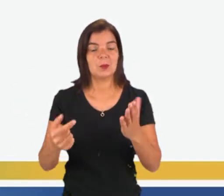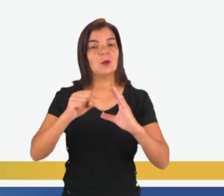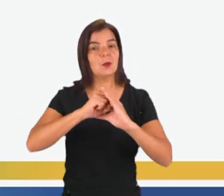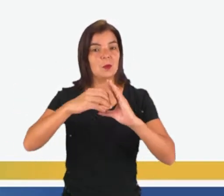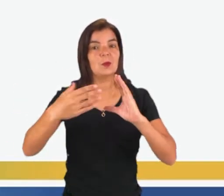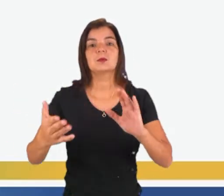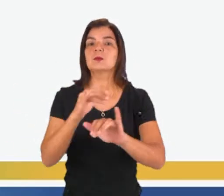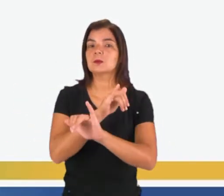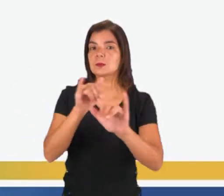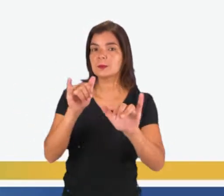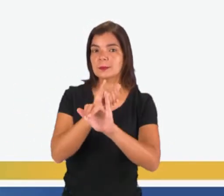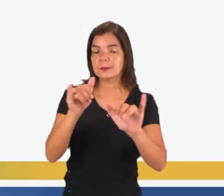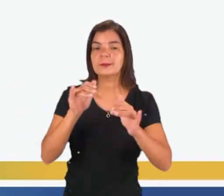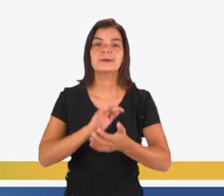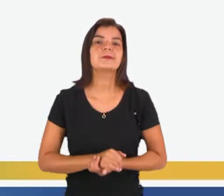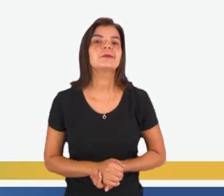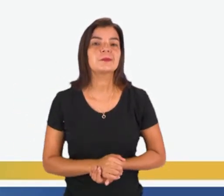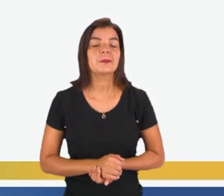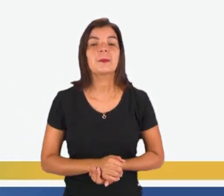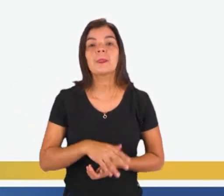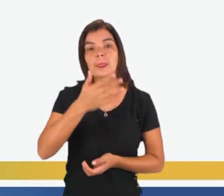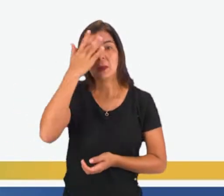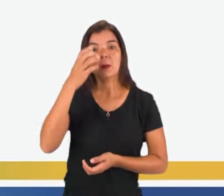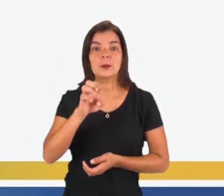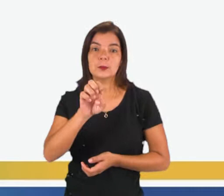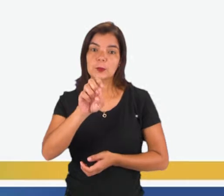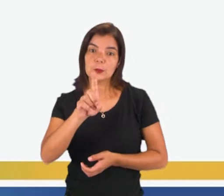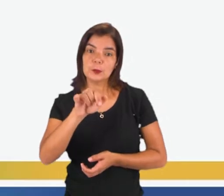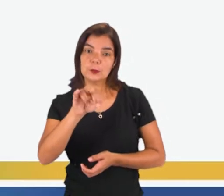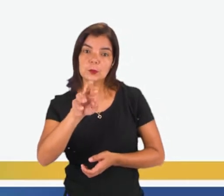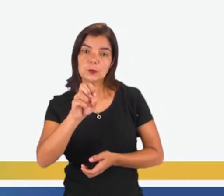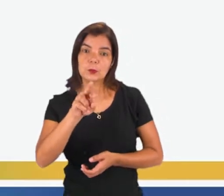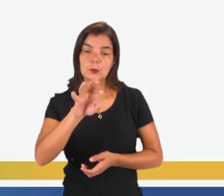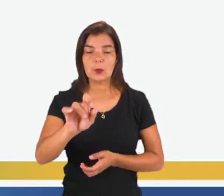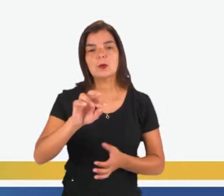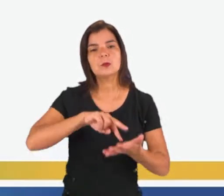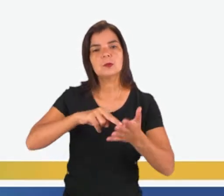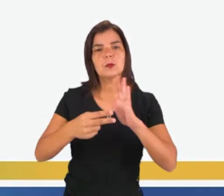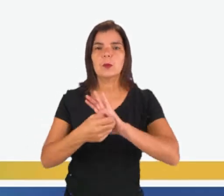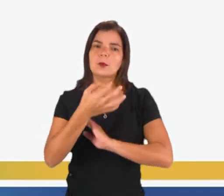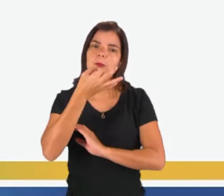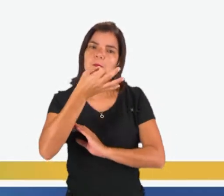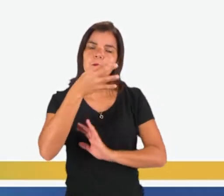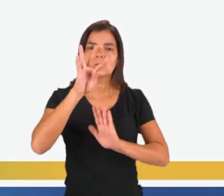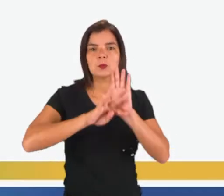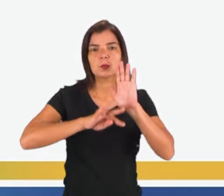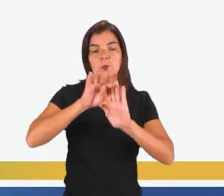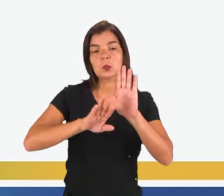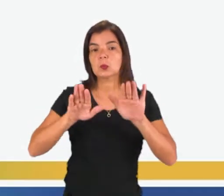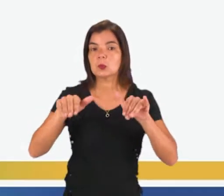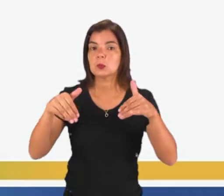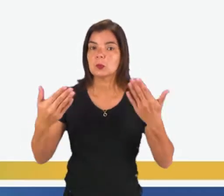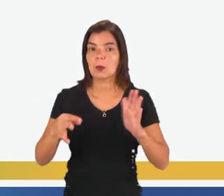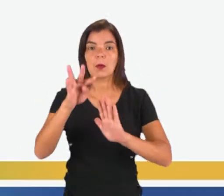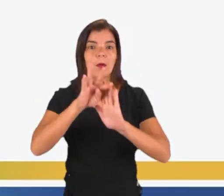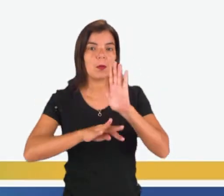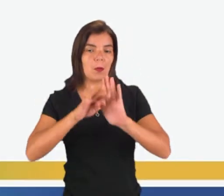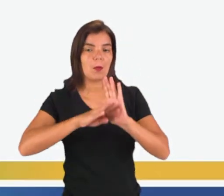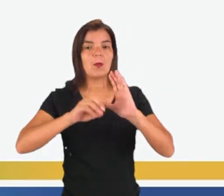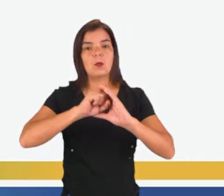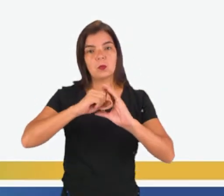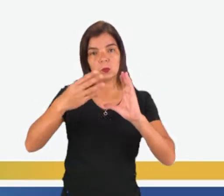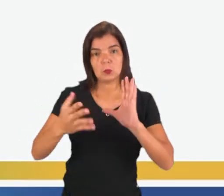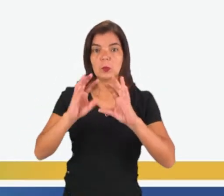caráter informativo. Os editoriais são textos opinativos. Embora sejam textos de